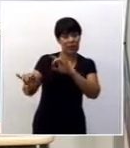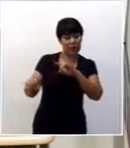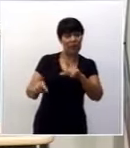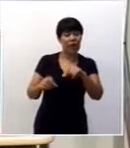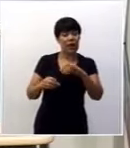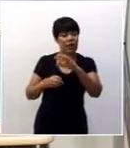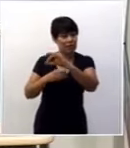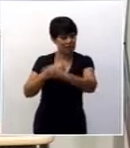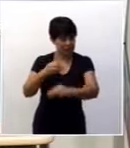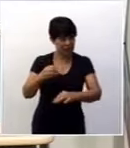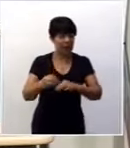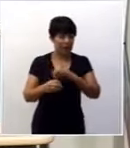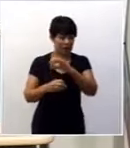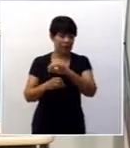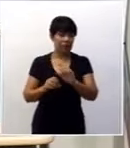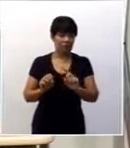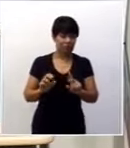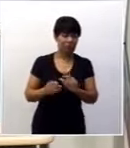satélites, indiscutivelmente, tá?